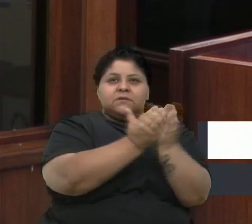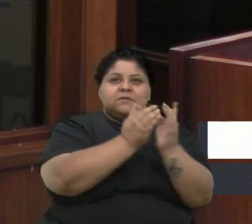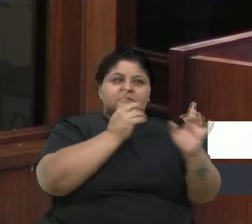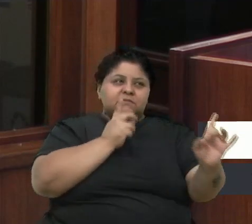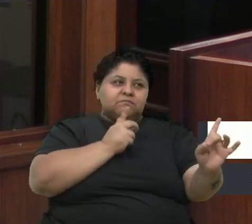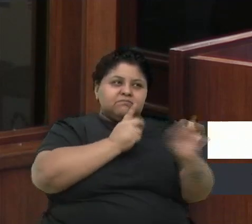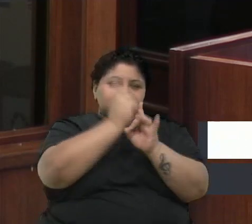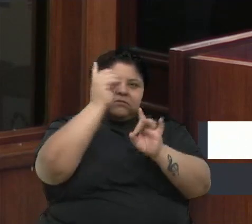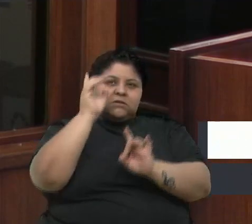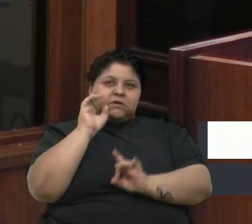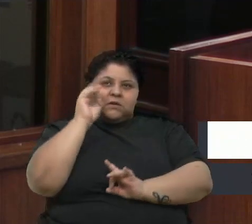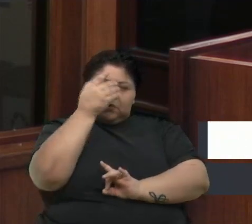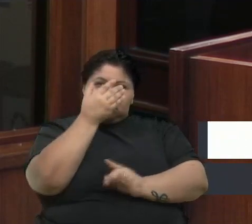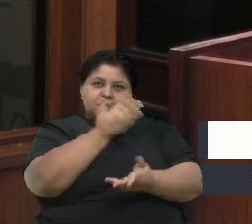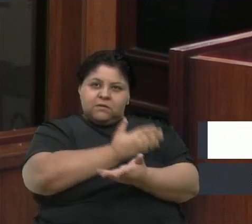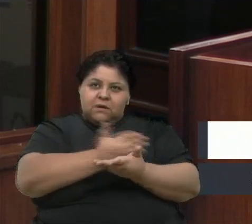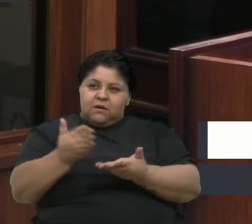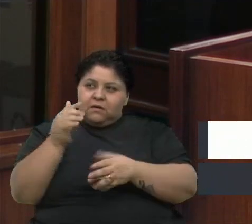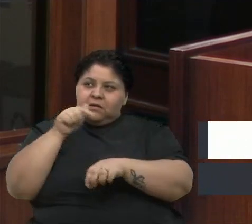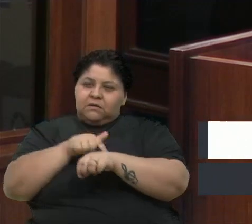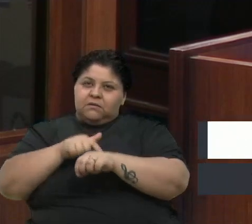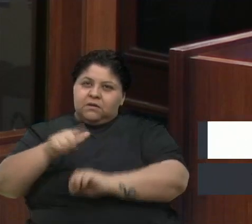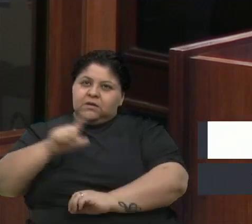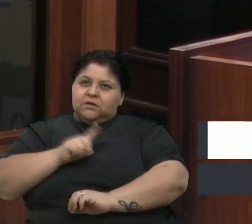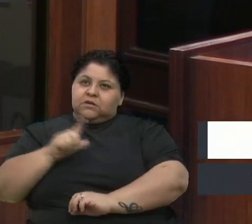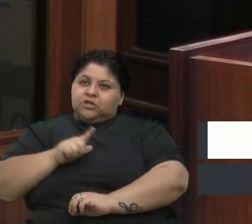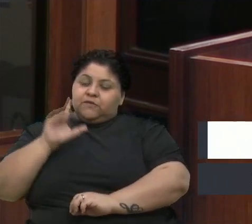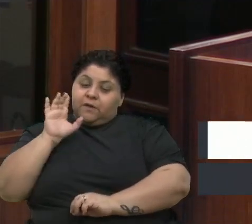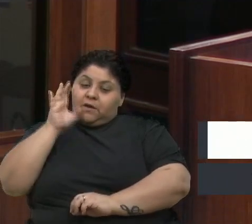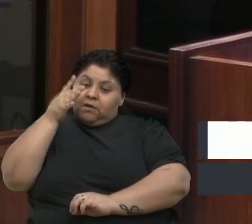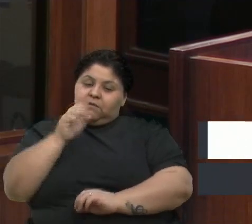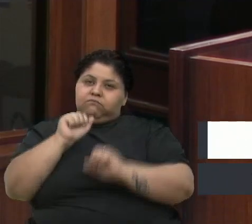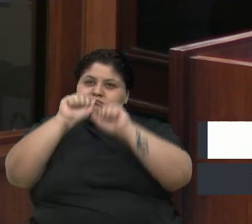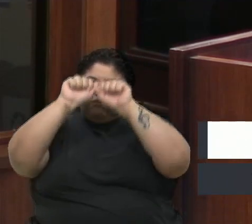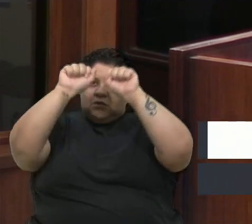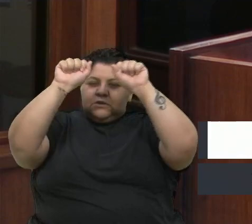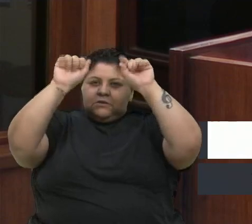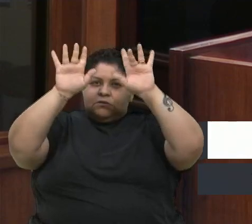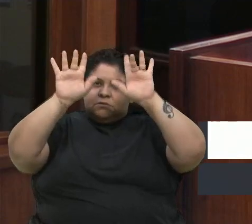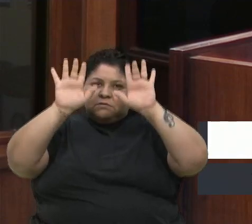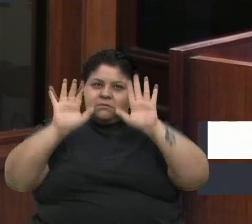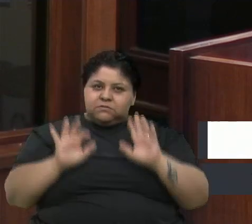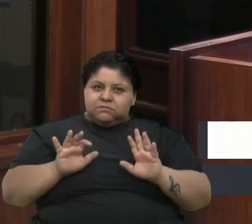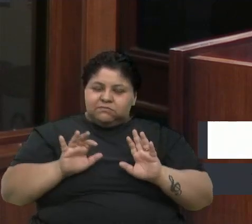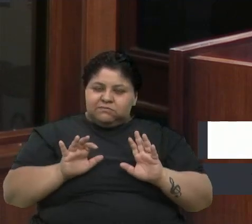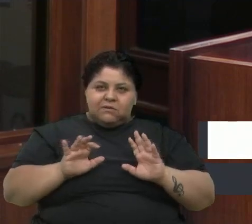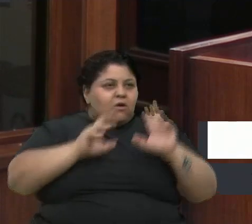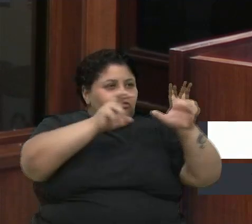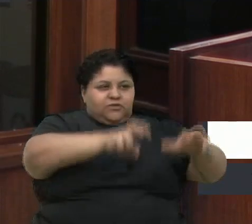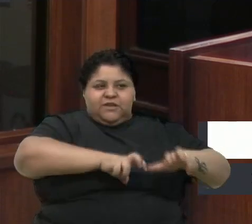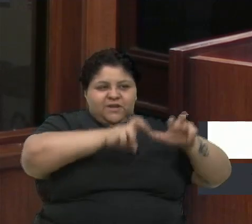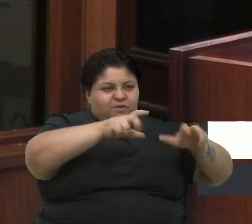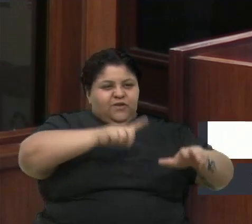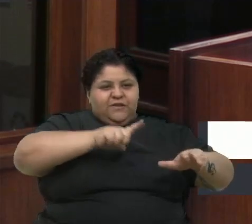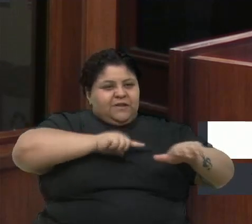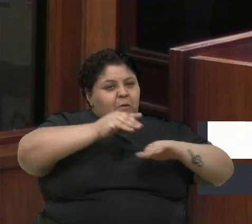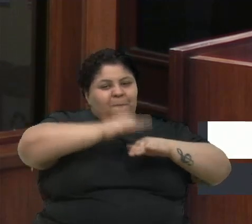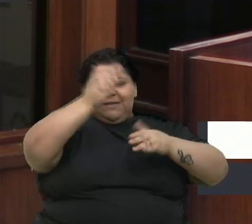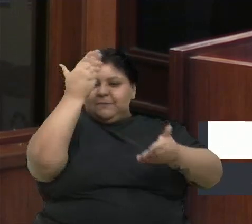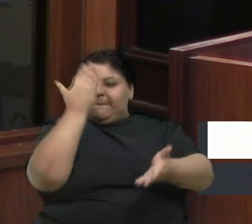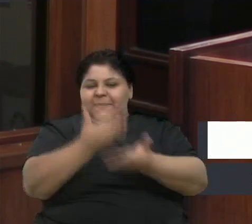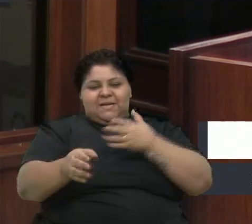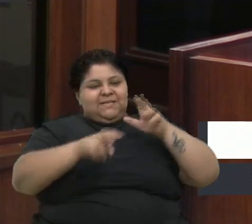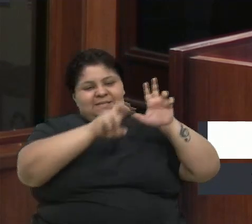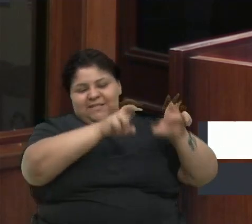essa solução. A partir do momento que tivermos a solução da geada, os agricultores não terão mais perdas na lavoura, como